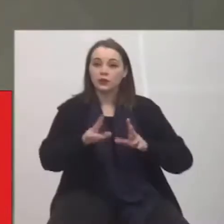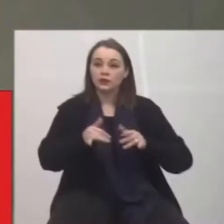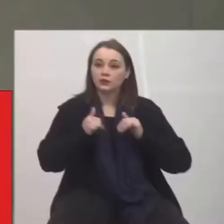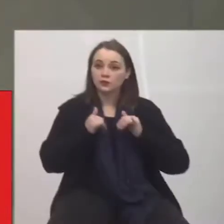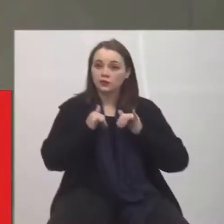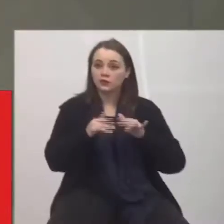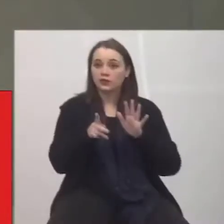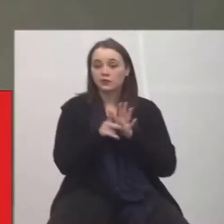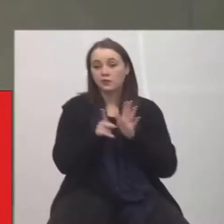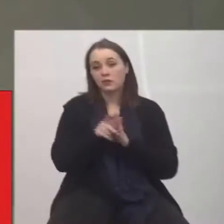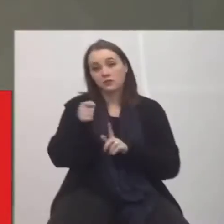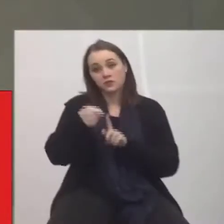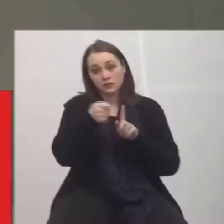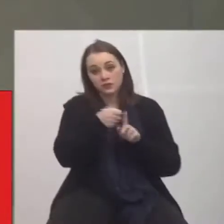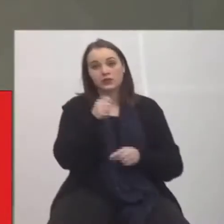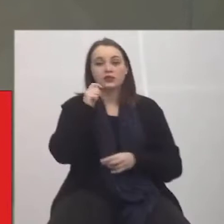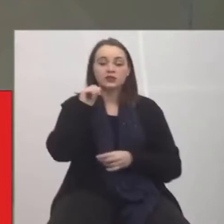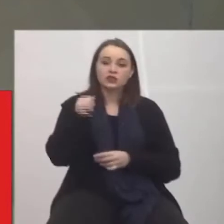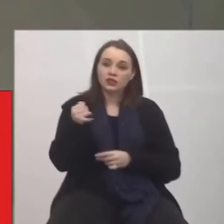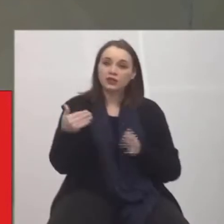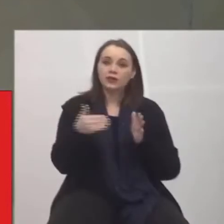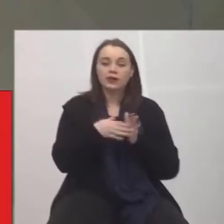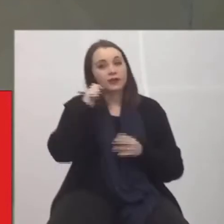abril de 2021.